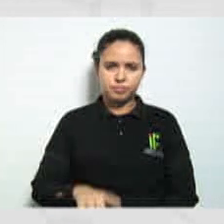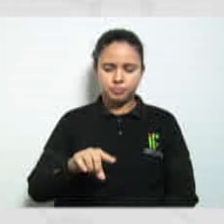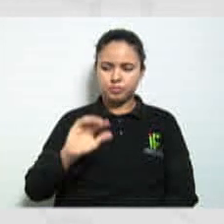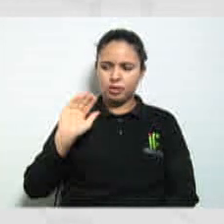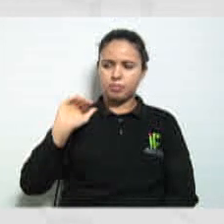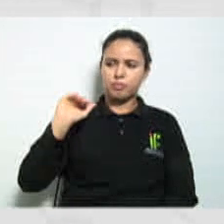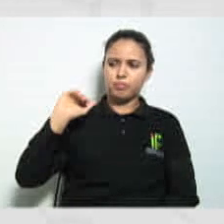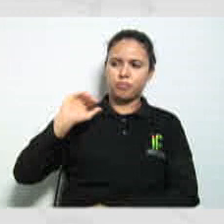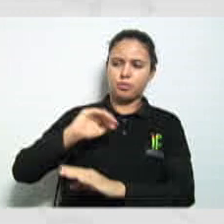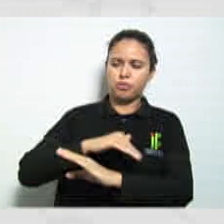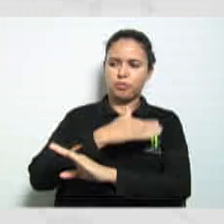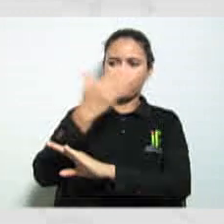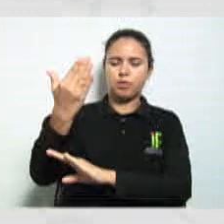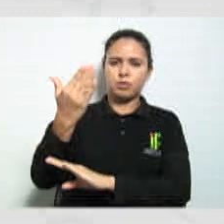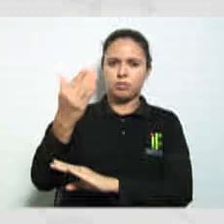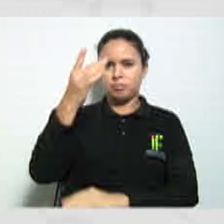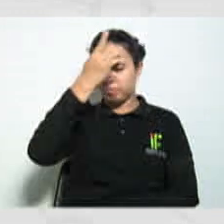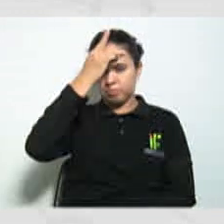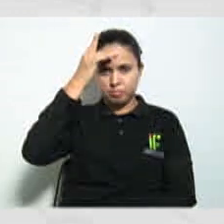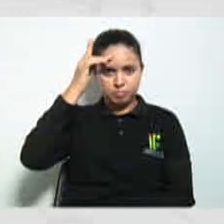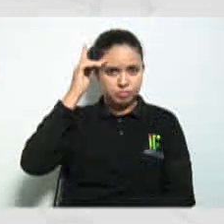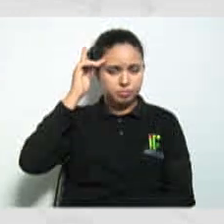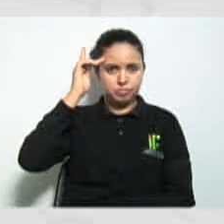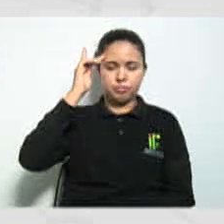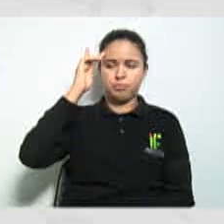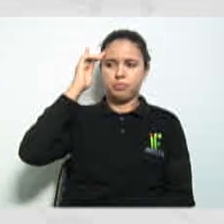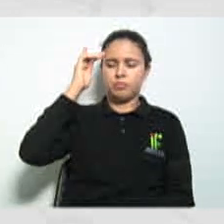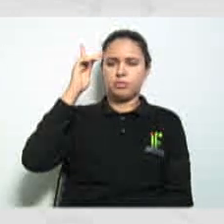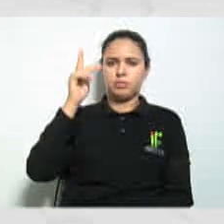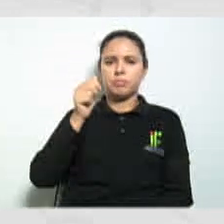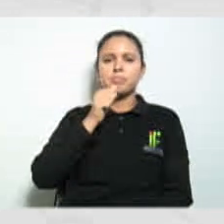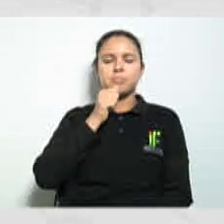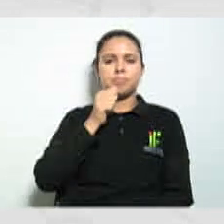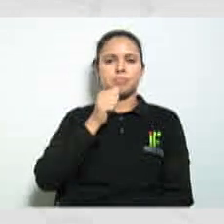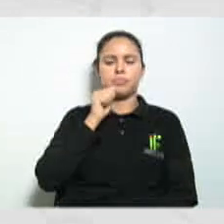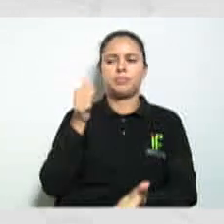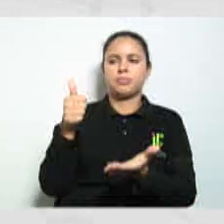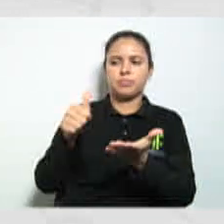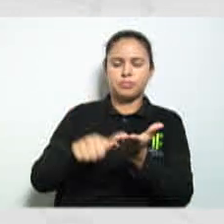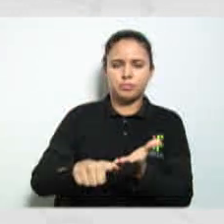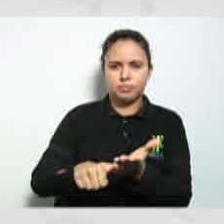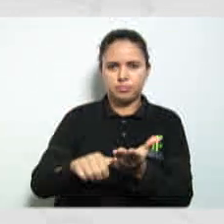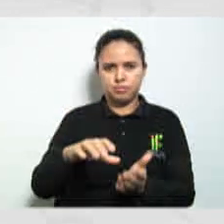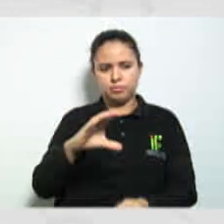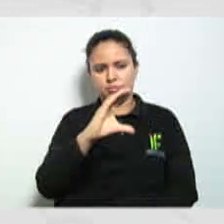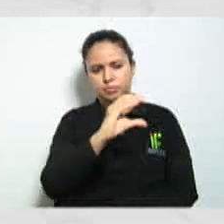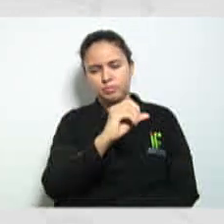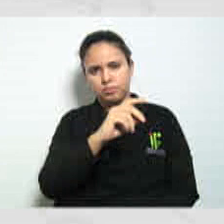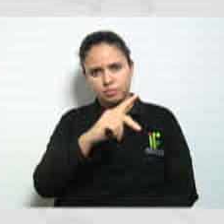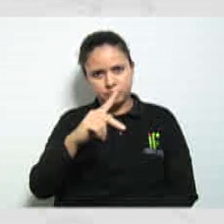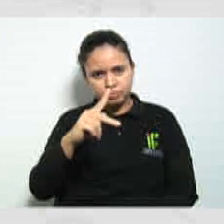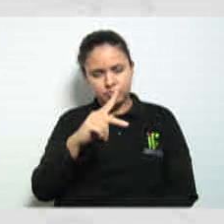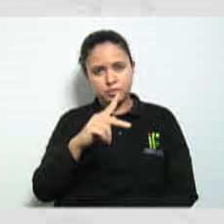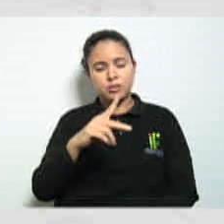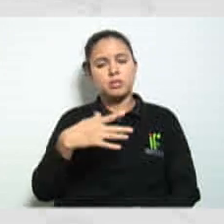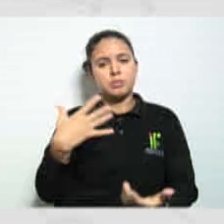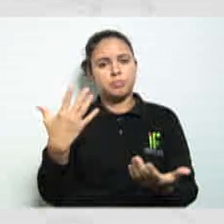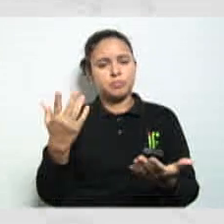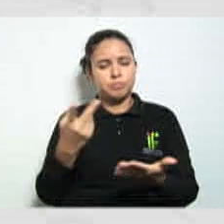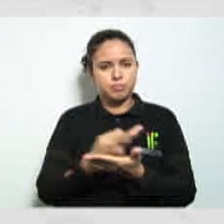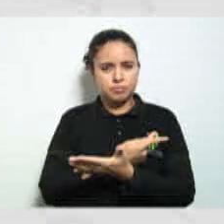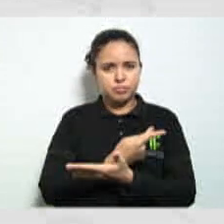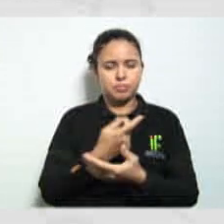terceiros que não participam da cooperativa. Então, houve a